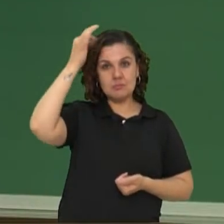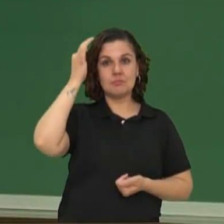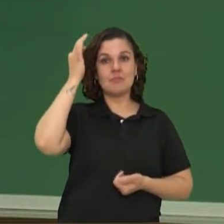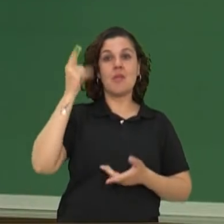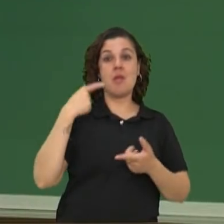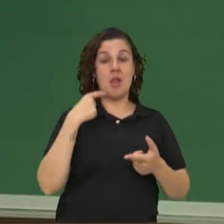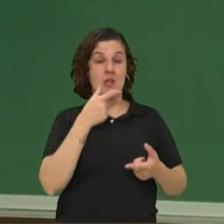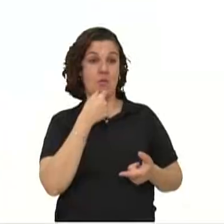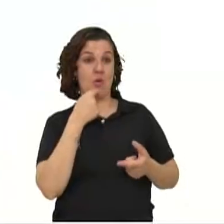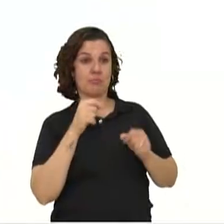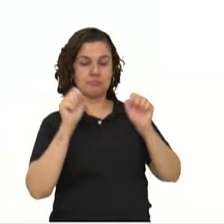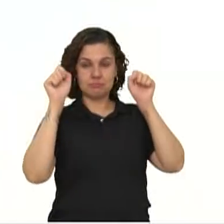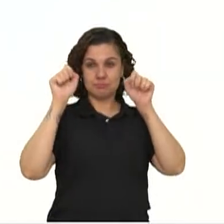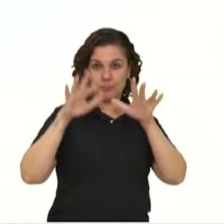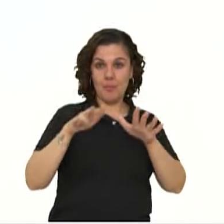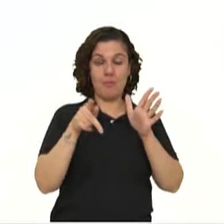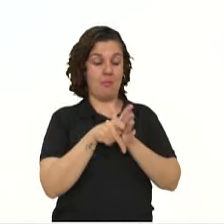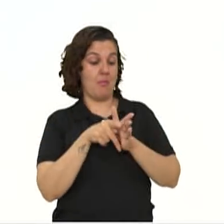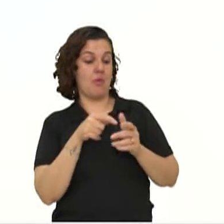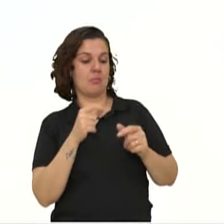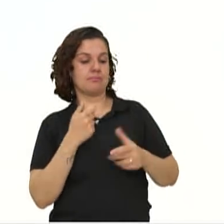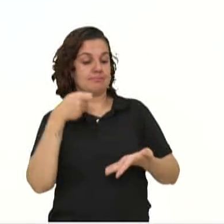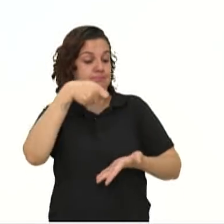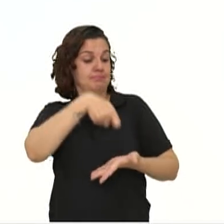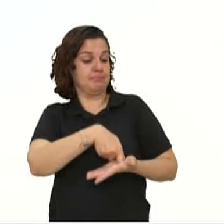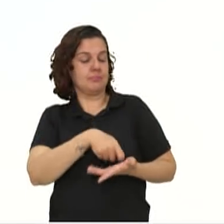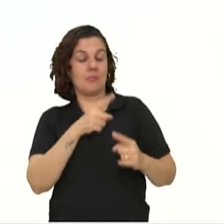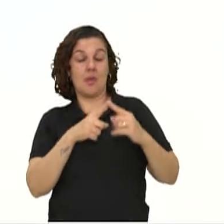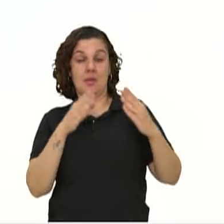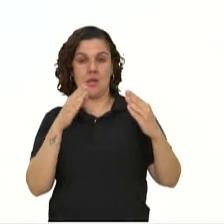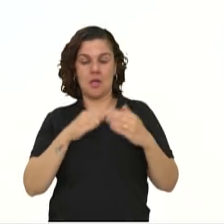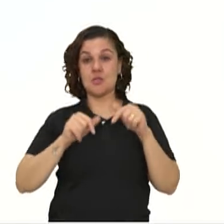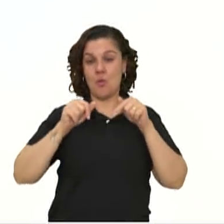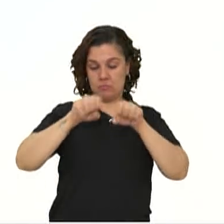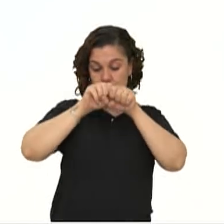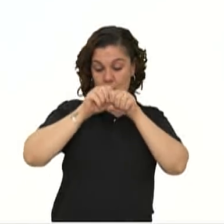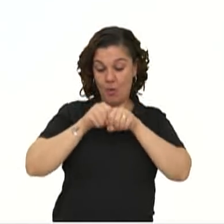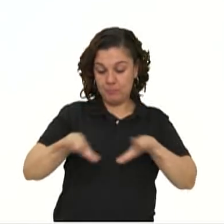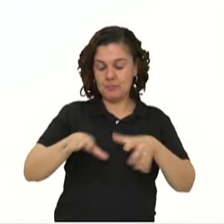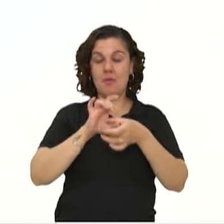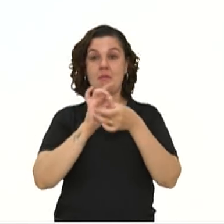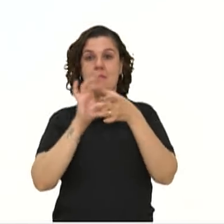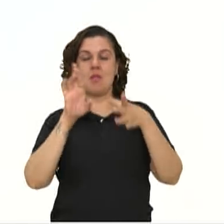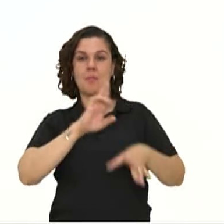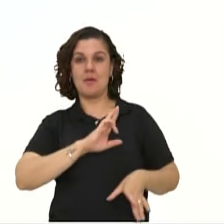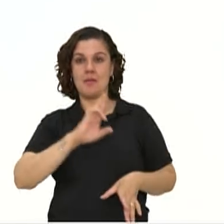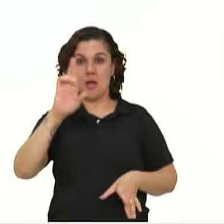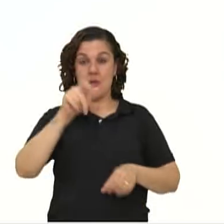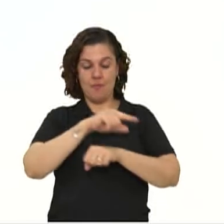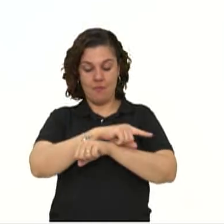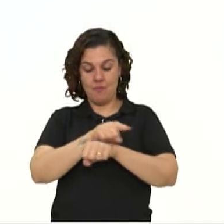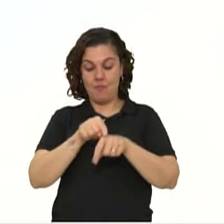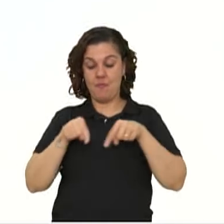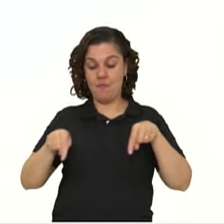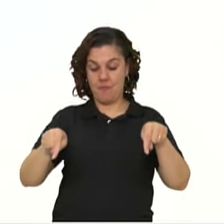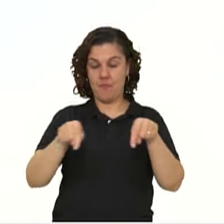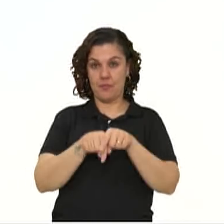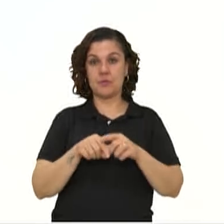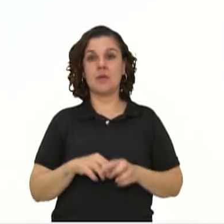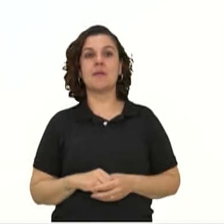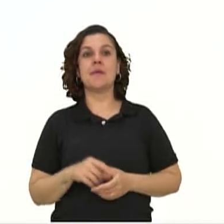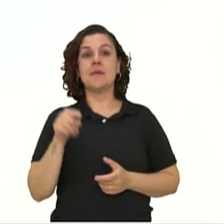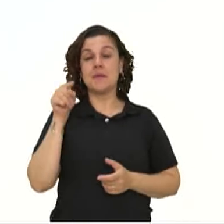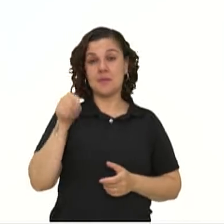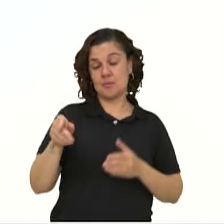homem celebrado por questionar a autoridade da igreja. Sua ação iniciou a liberdade religiosa na época do feudalismo espiritual, né?